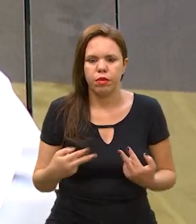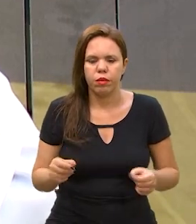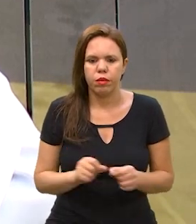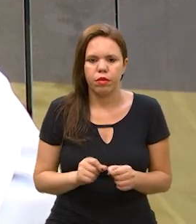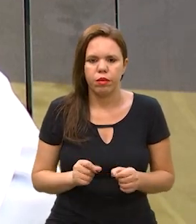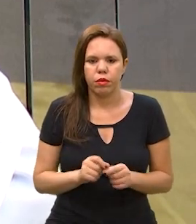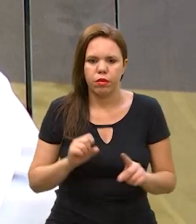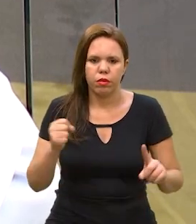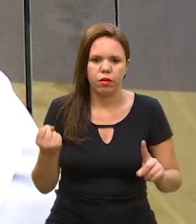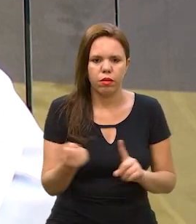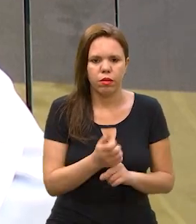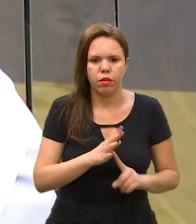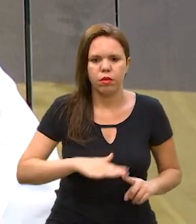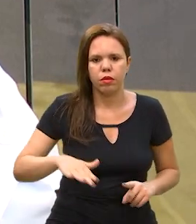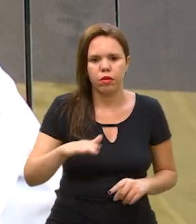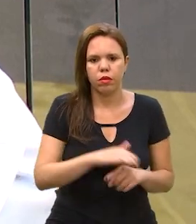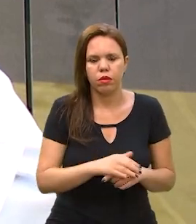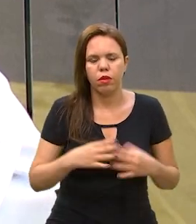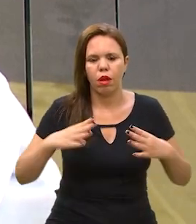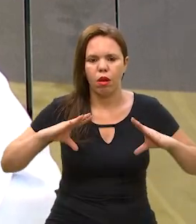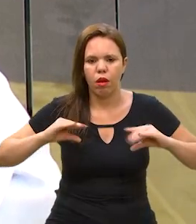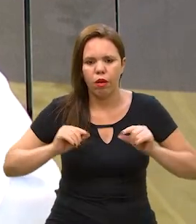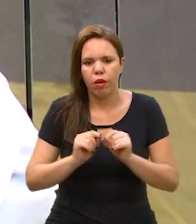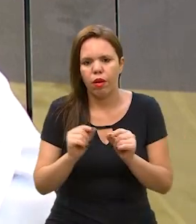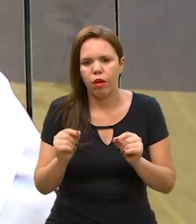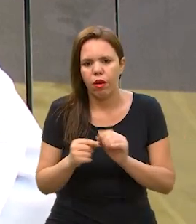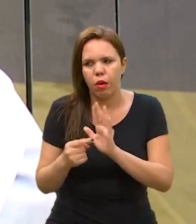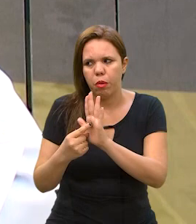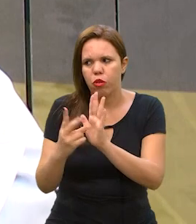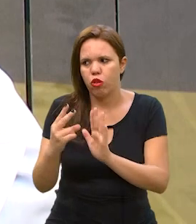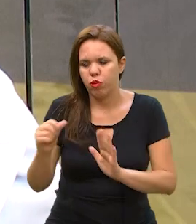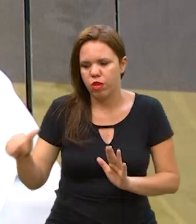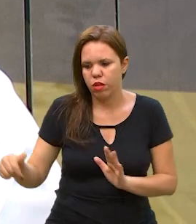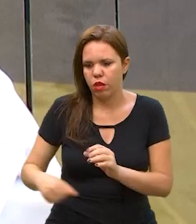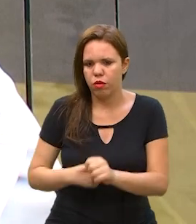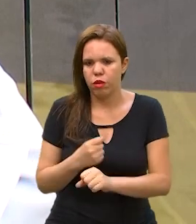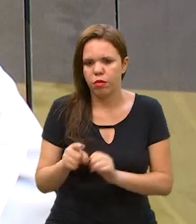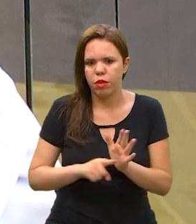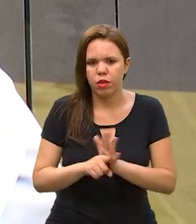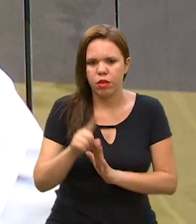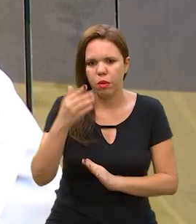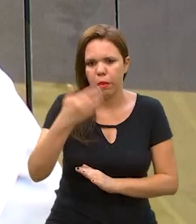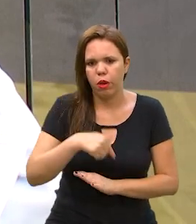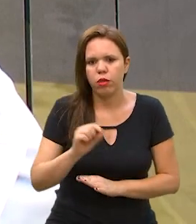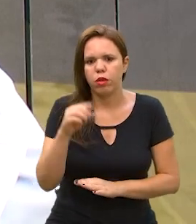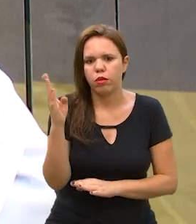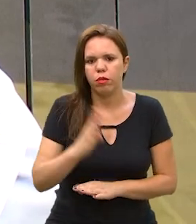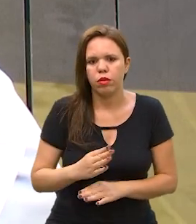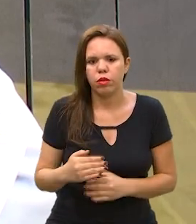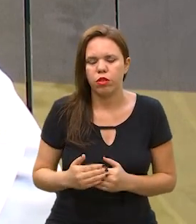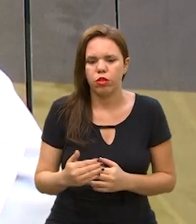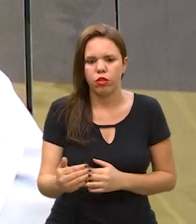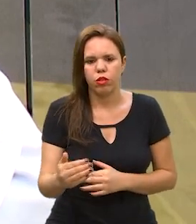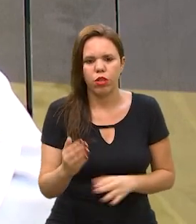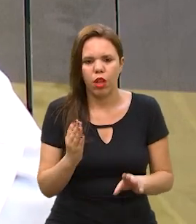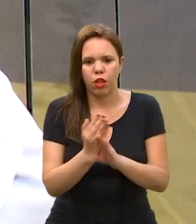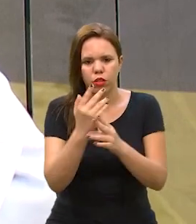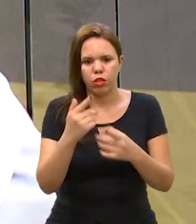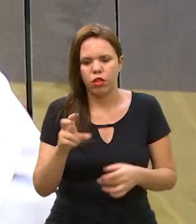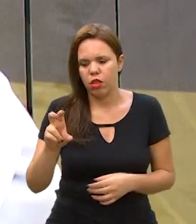A Sociedade de Mastologia lançou em 2017 uma pesquisa que mostra que no Brasil, a partir do diagnóstico,